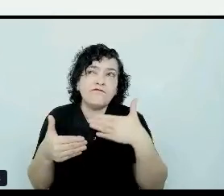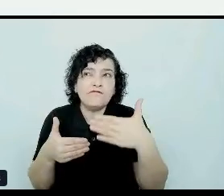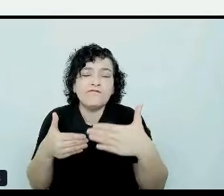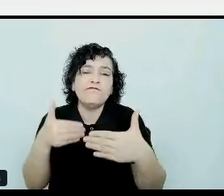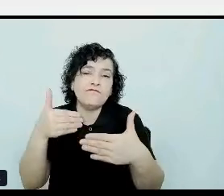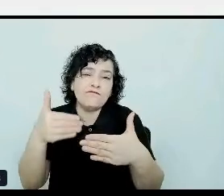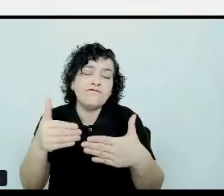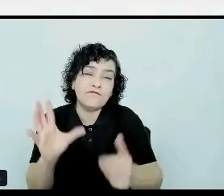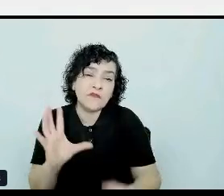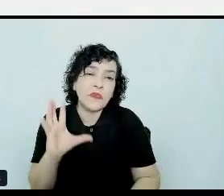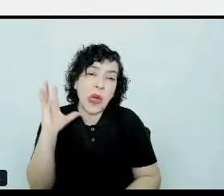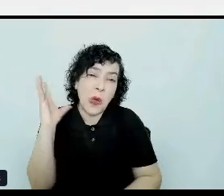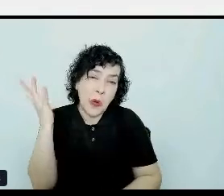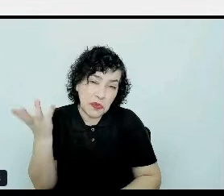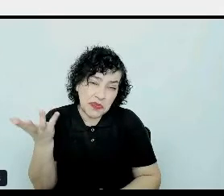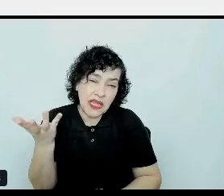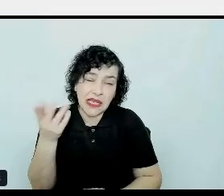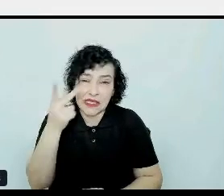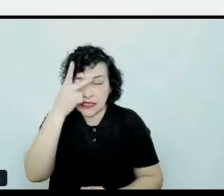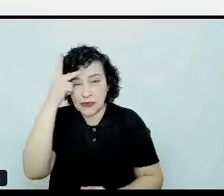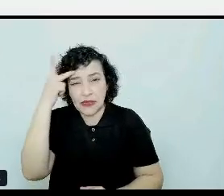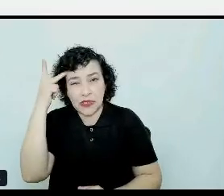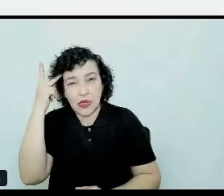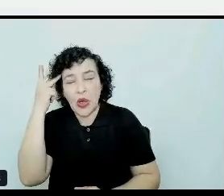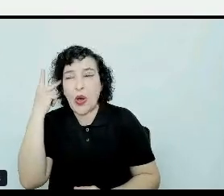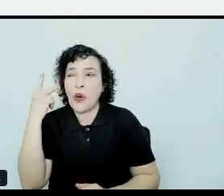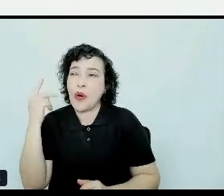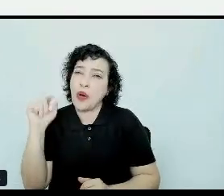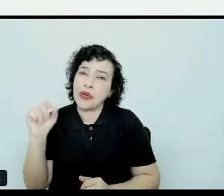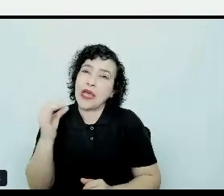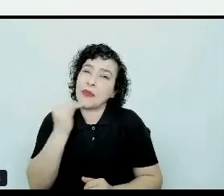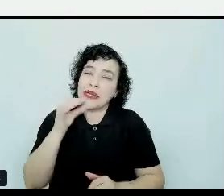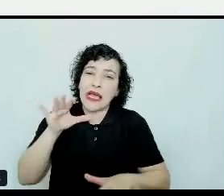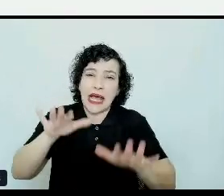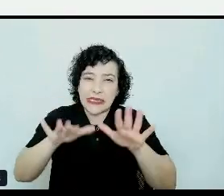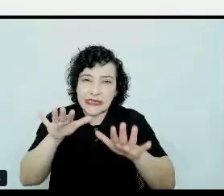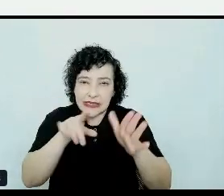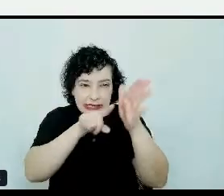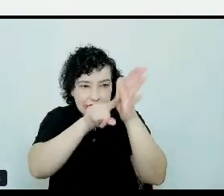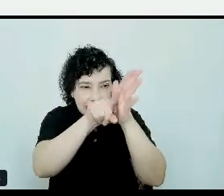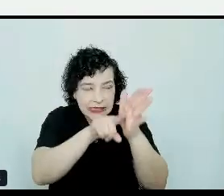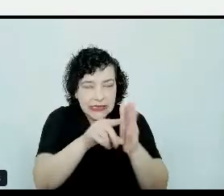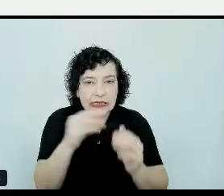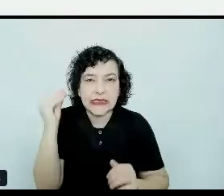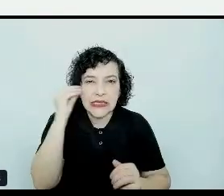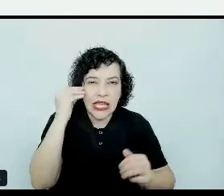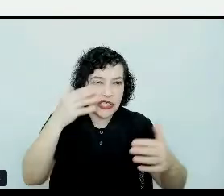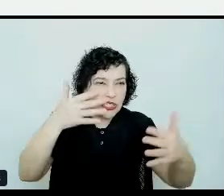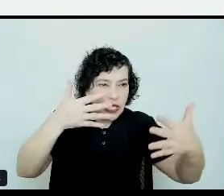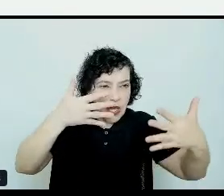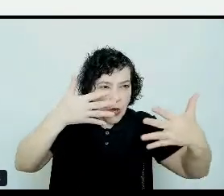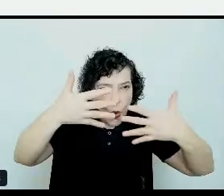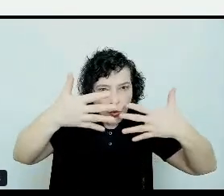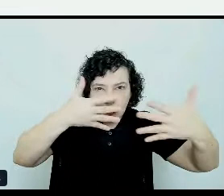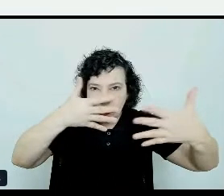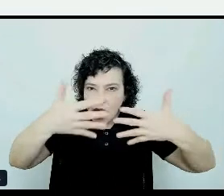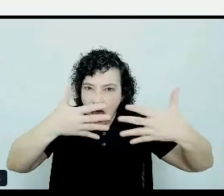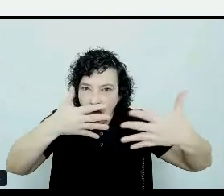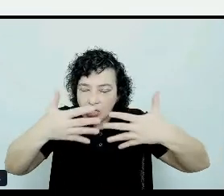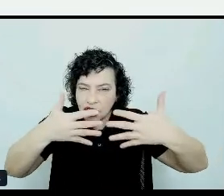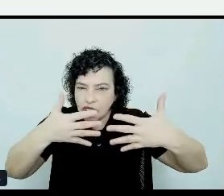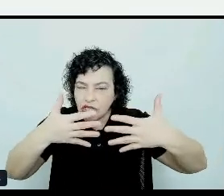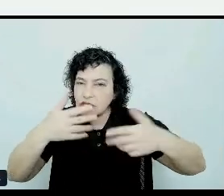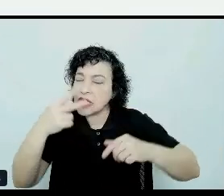né, que o pessoal faz de cheque de contraste e alguns cuidados, mas aí quando você pega o toolkit